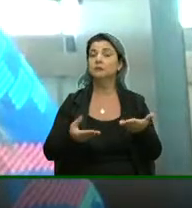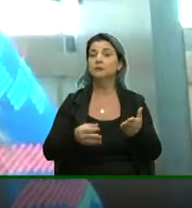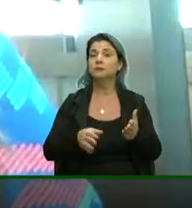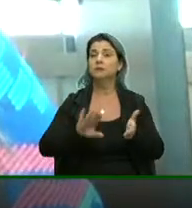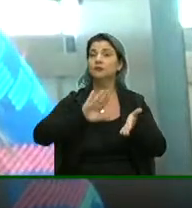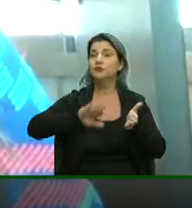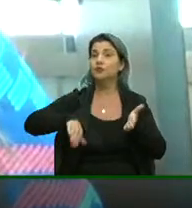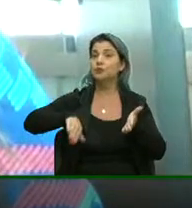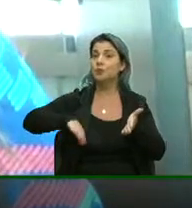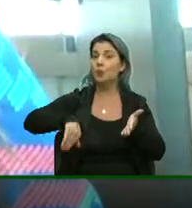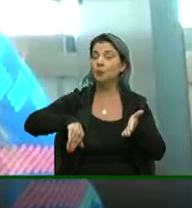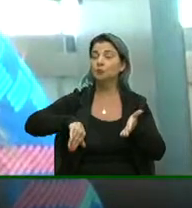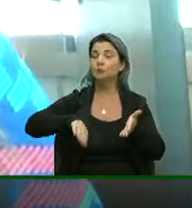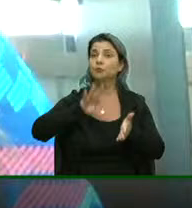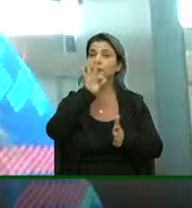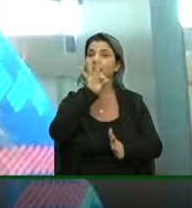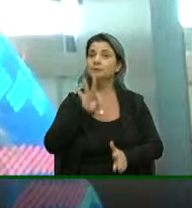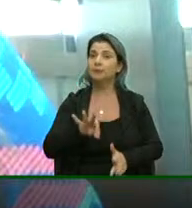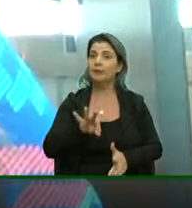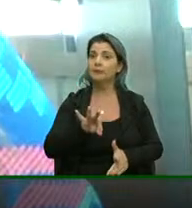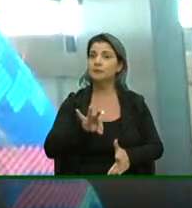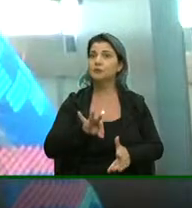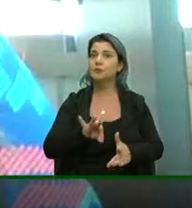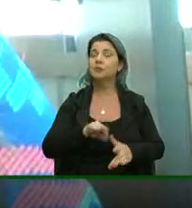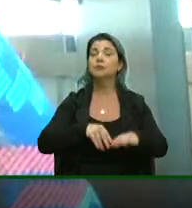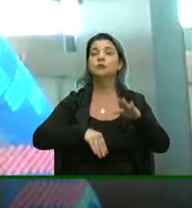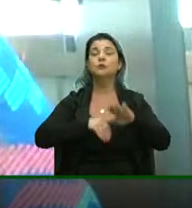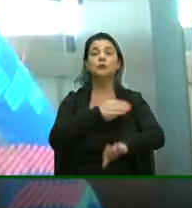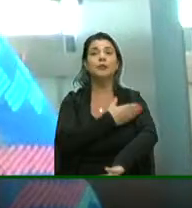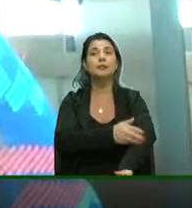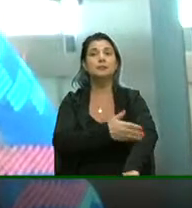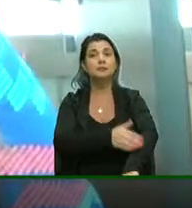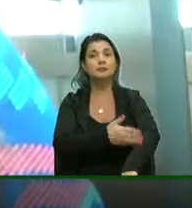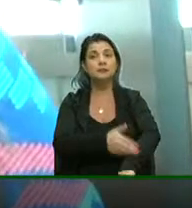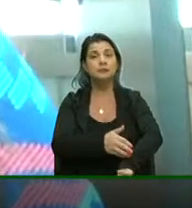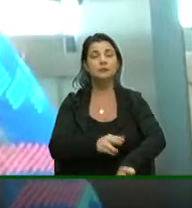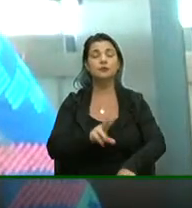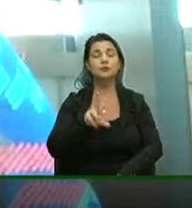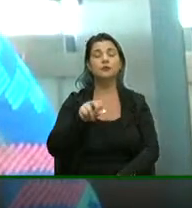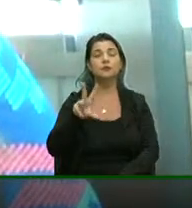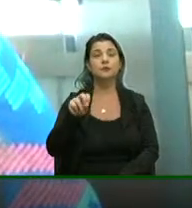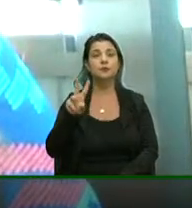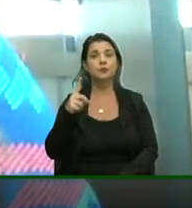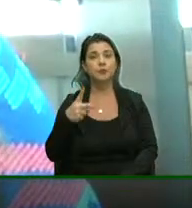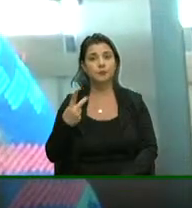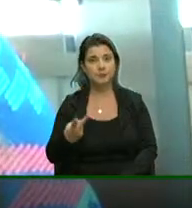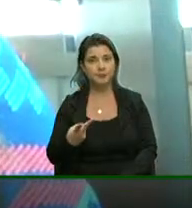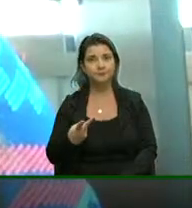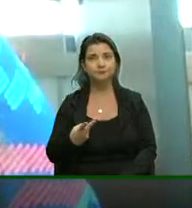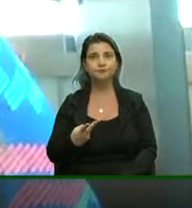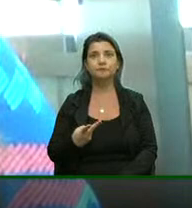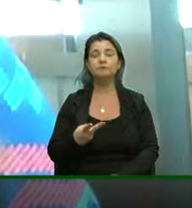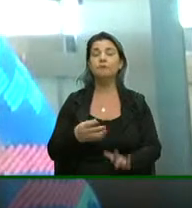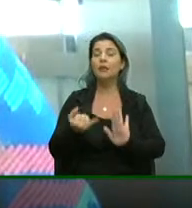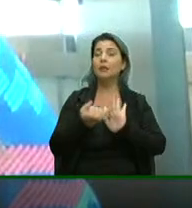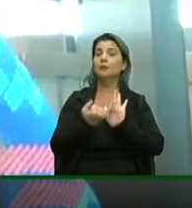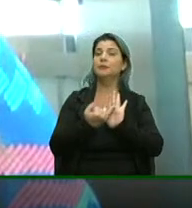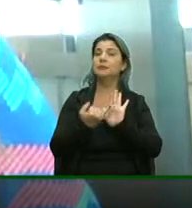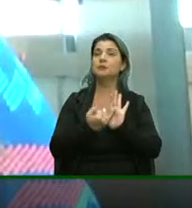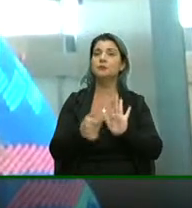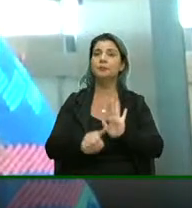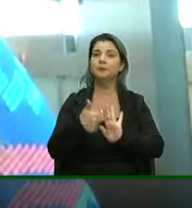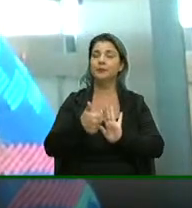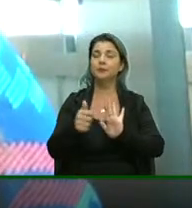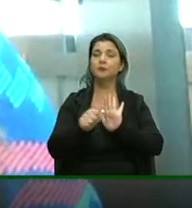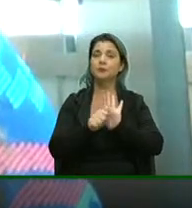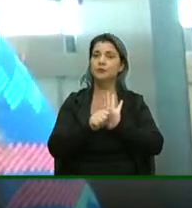desconto no valor da taxa referente ao exercício de 2022, conforme o regulamento. fica suprimido o inciso 1º do artigo